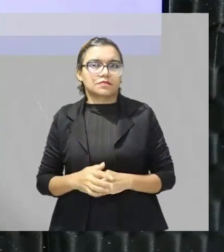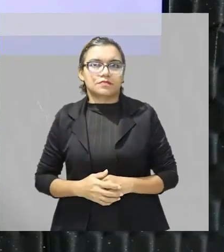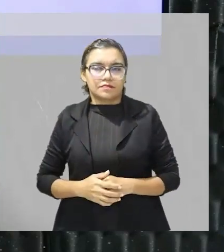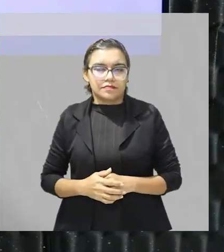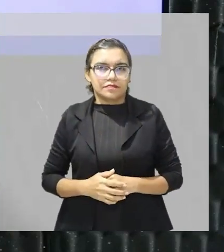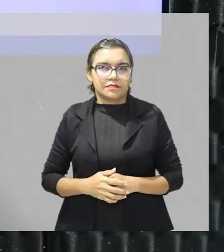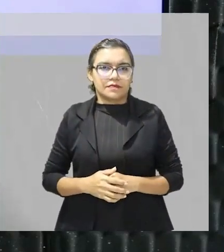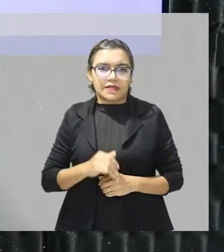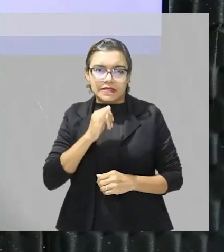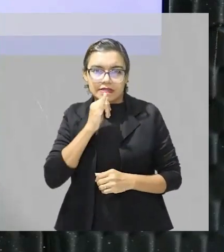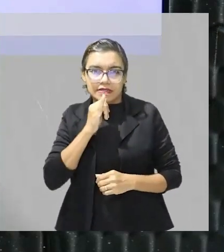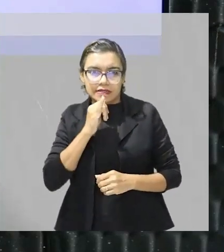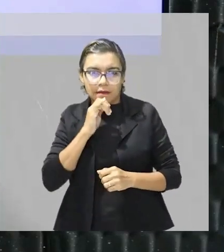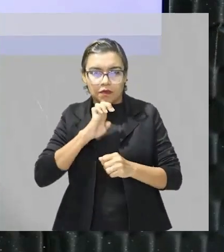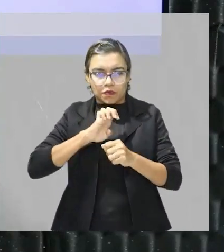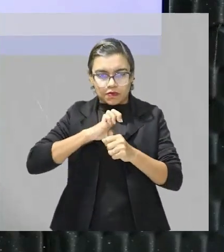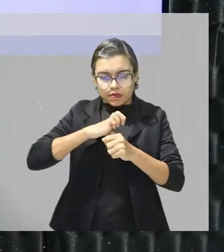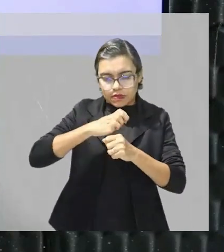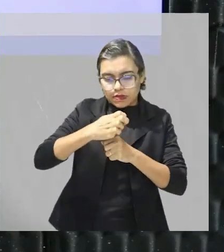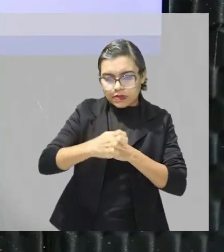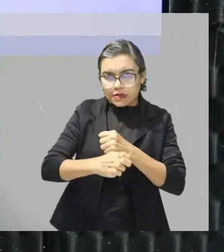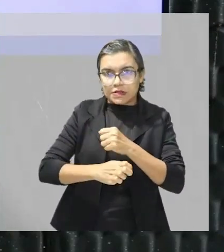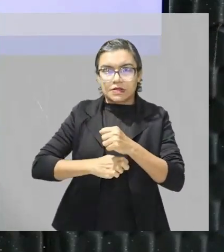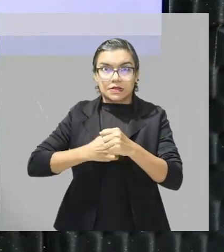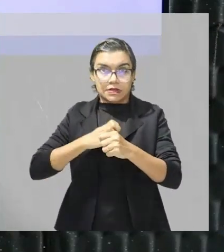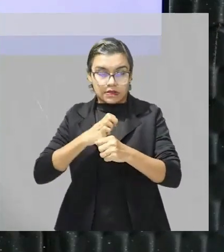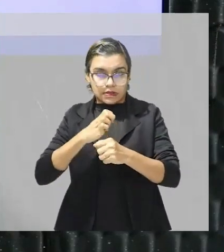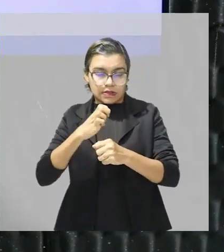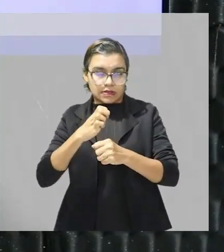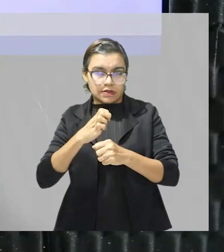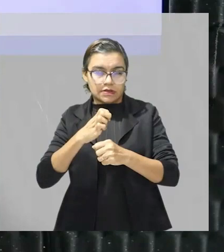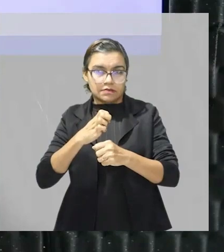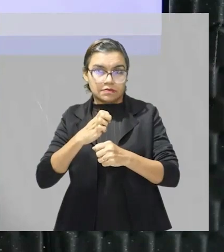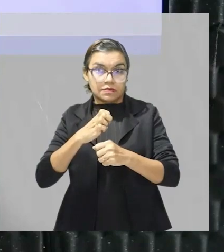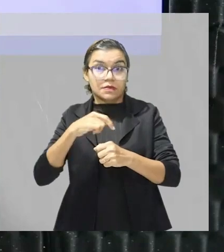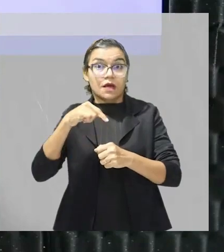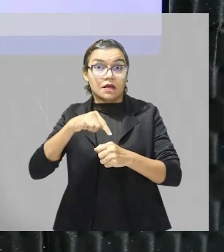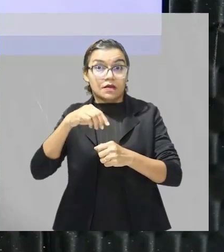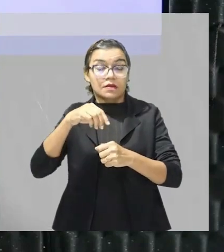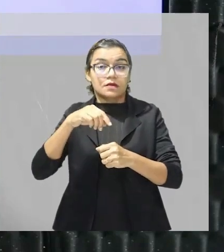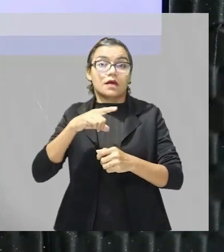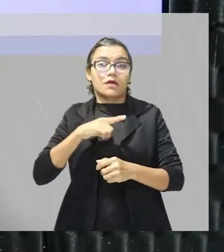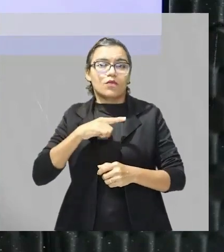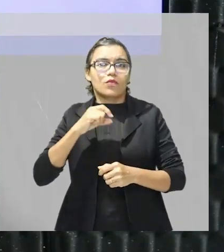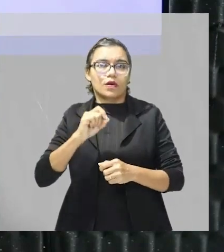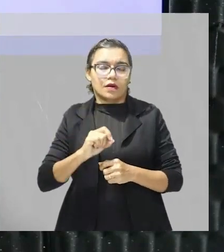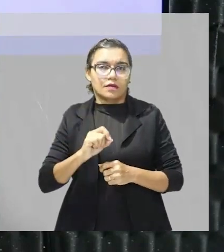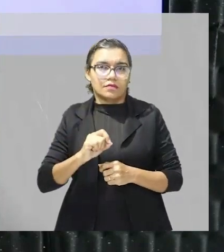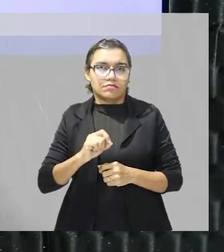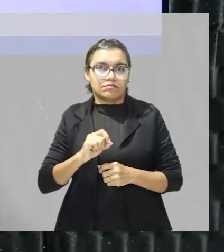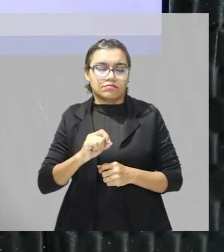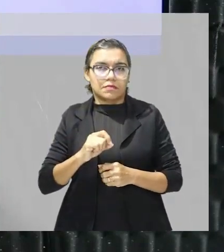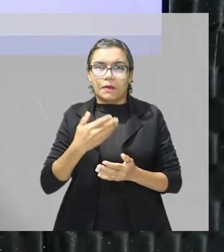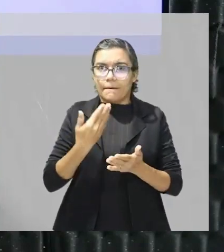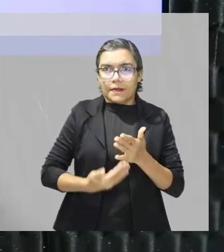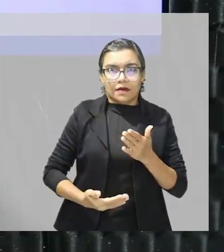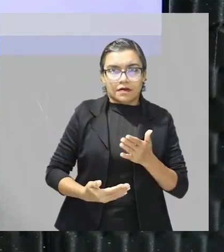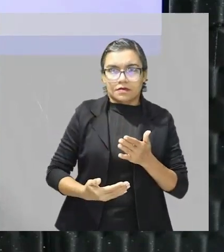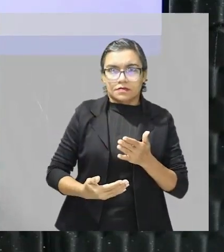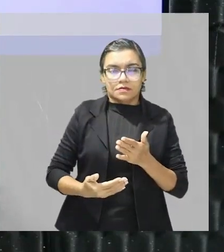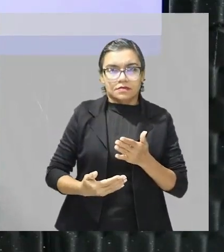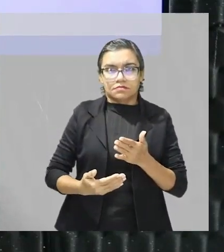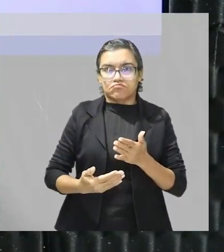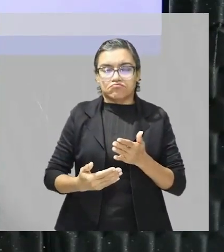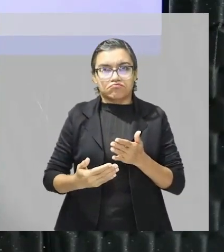órbitas estacionárias dentro dessas órbitas os elétrons giram sem ganhar ou perder